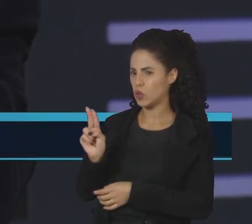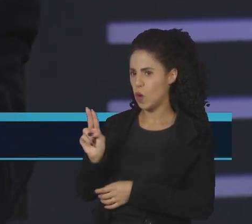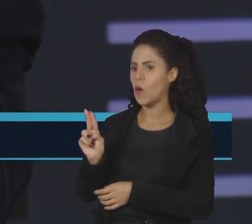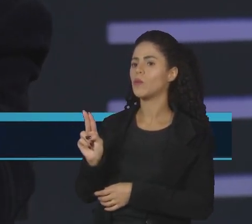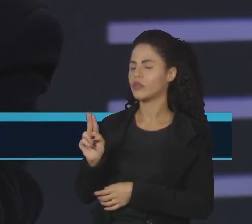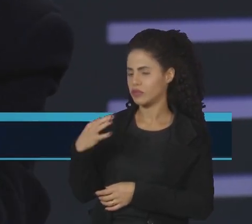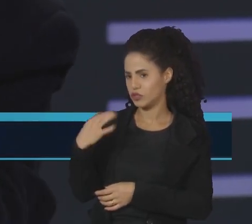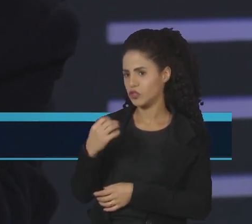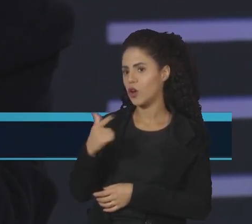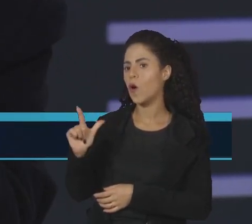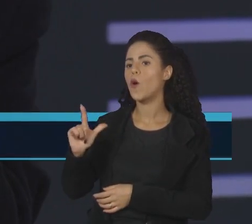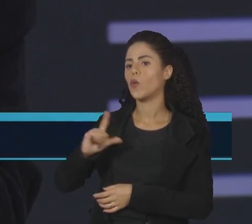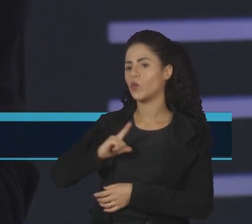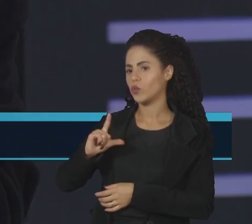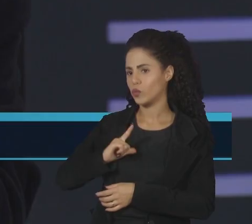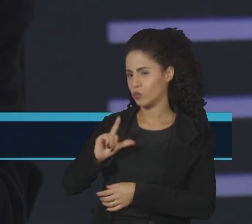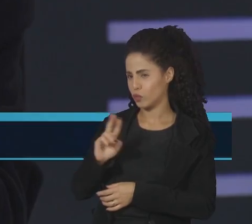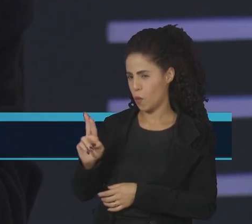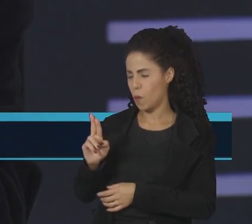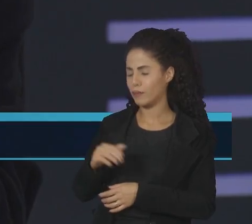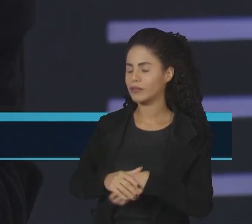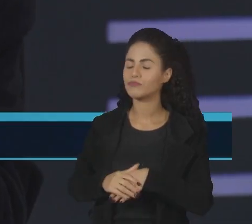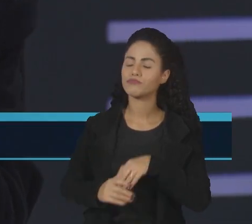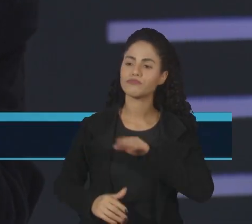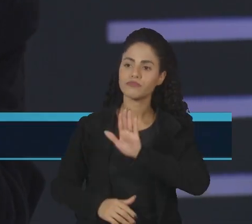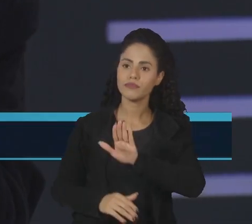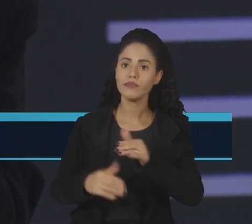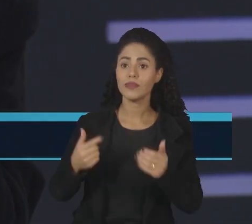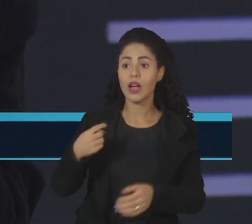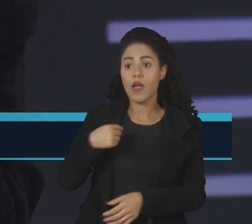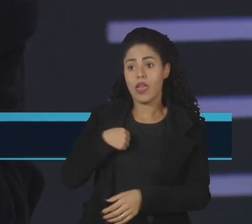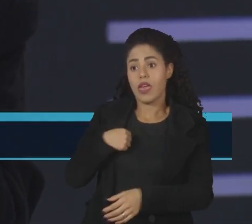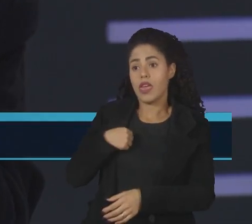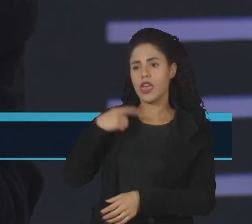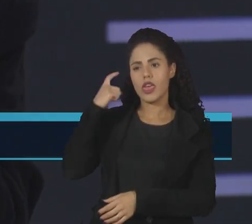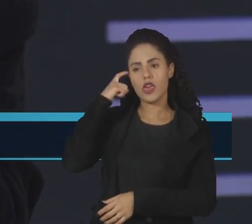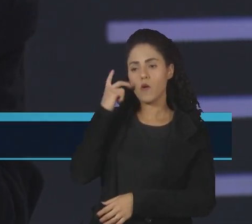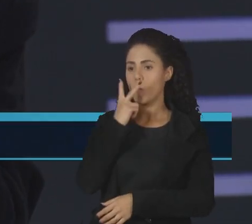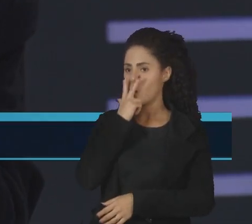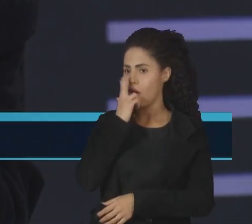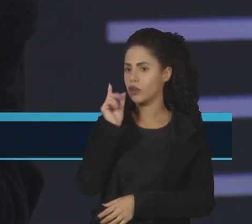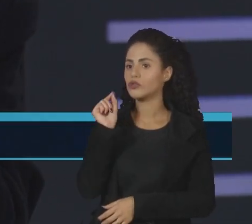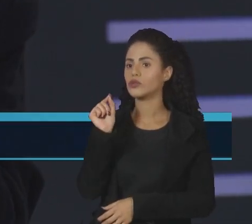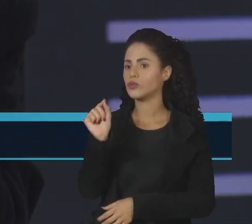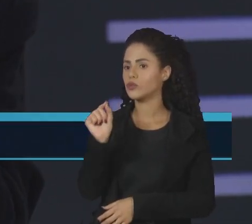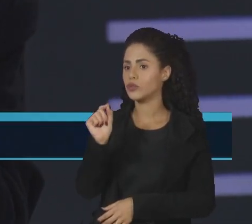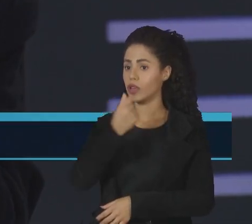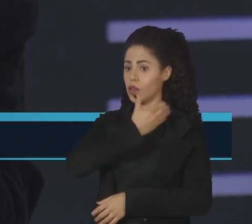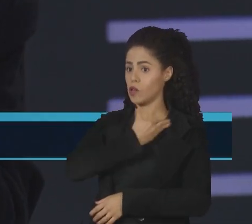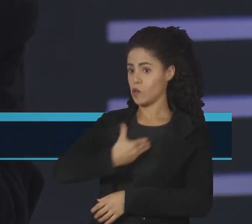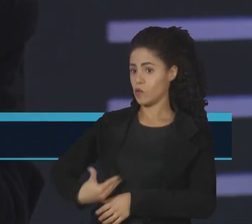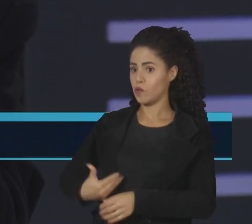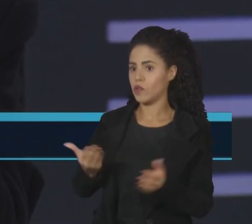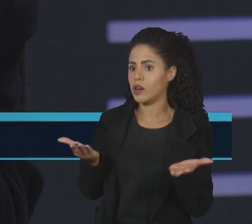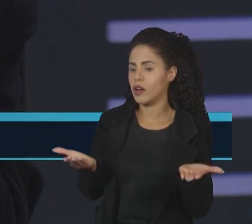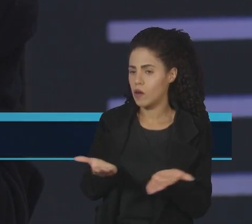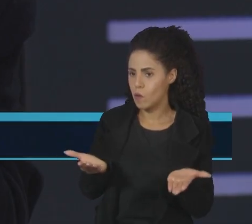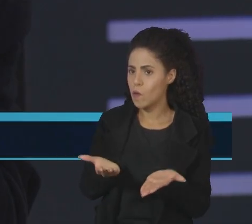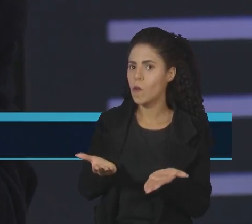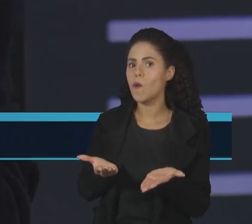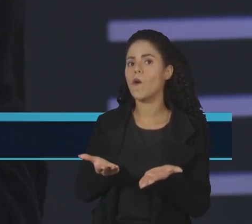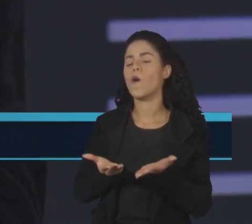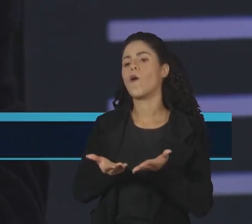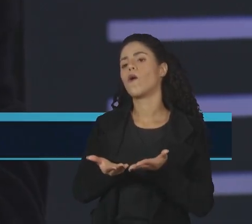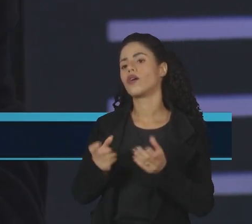PEC kamikaze. PEC kamikaze. Né? Olha, a minha impressão é que o governo Lula ele vive numa constante